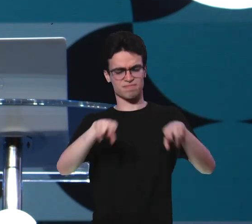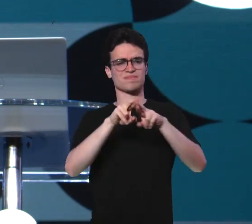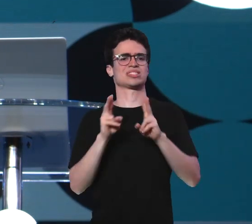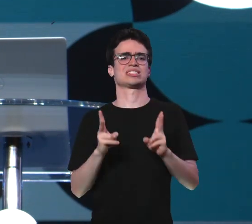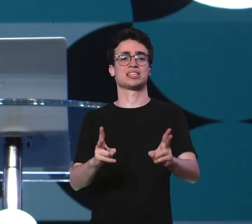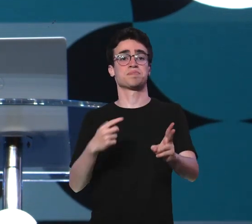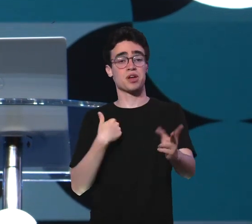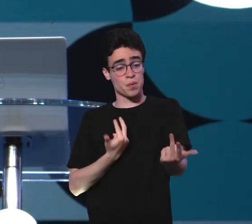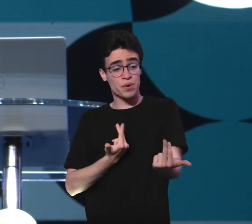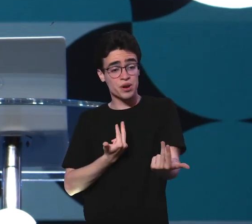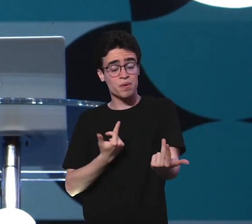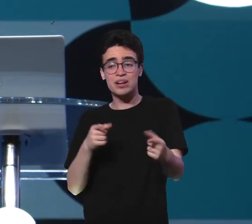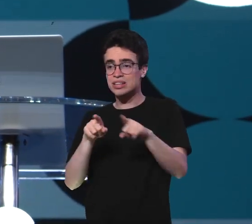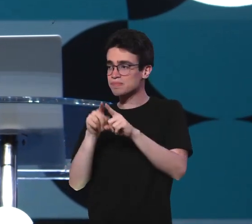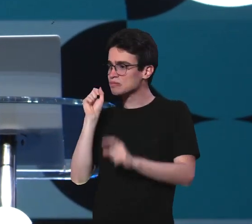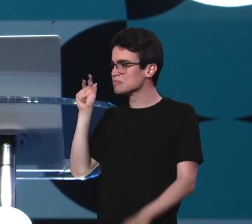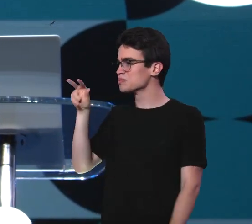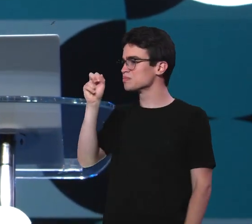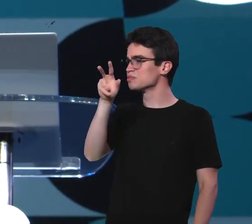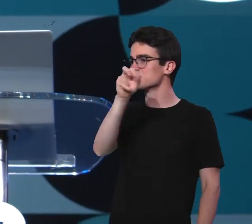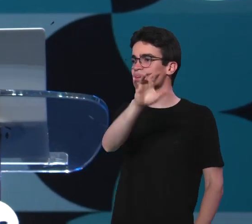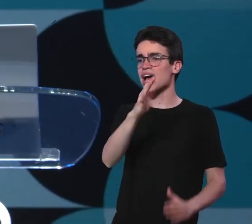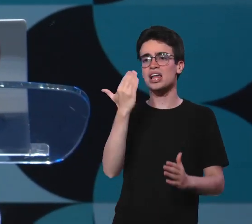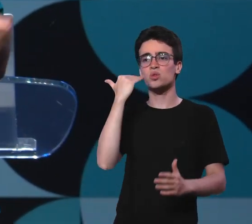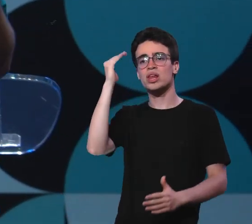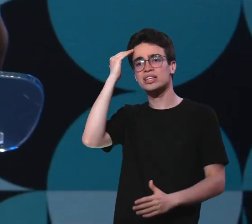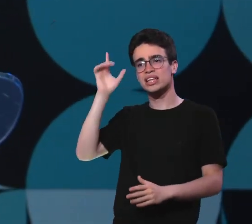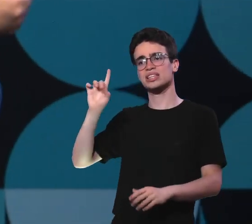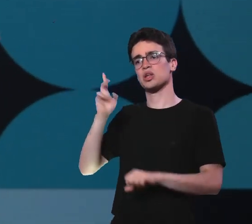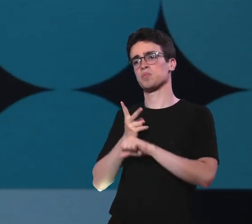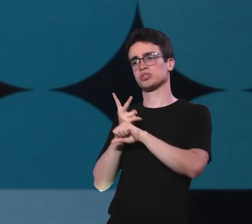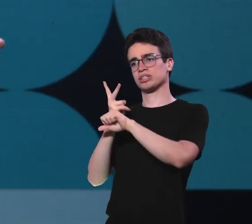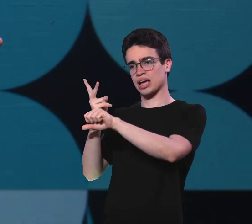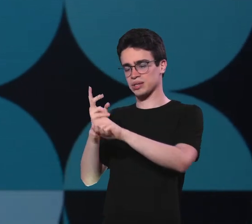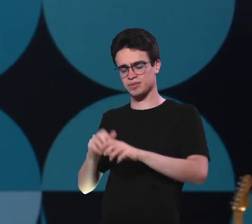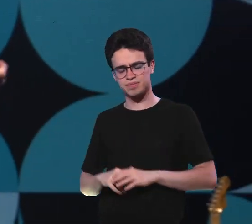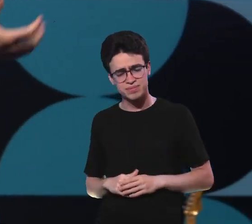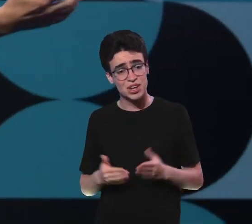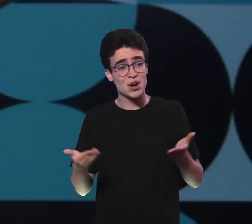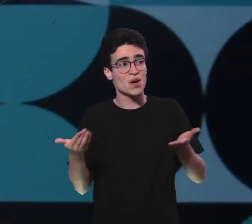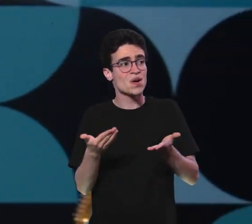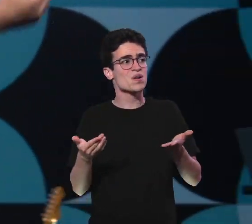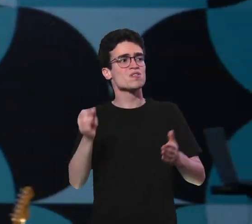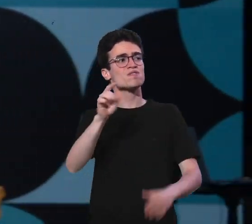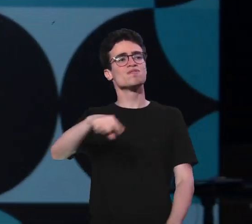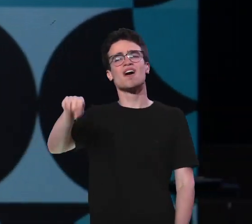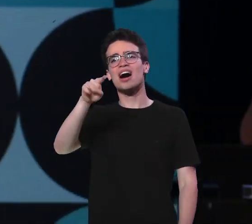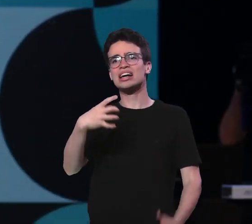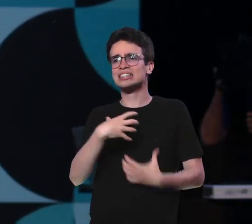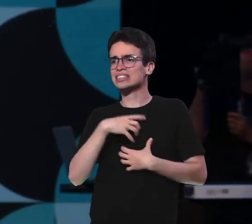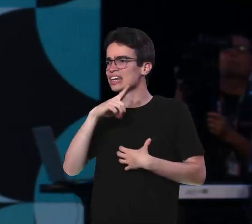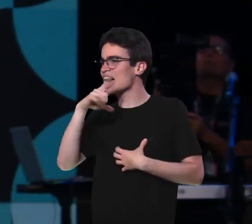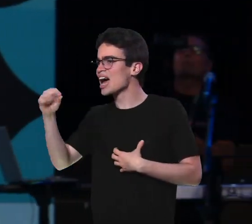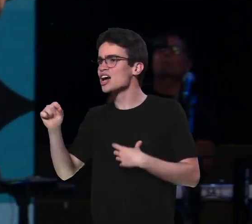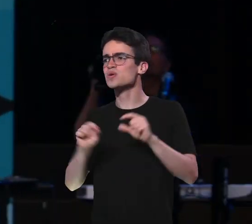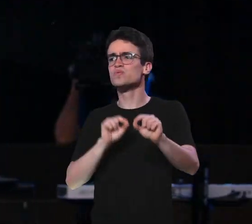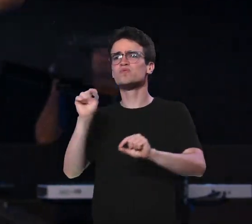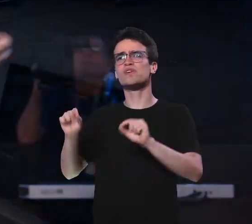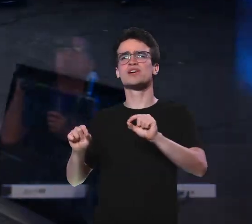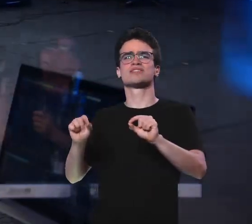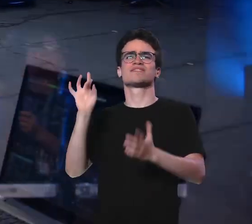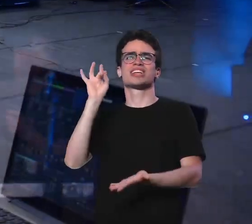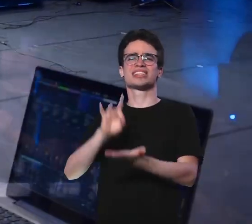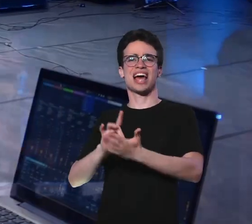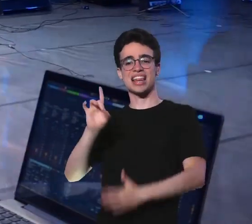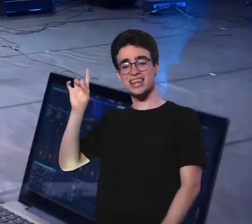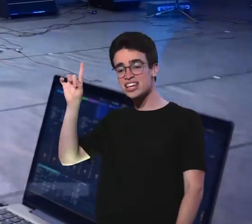vejo adolescentes buscando a Deus. E que hoje o Senhor possa fazer você sair daqui vivendo algo mais profundo